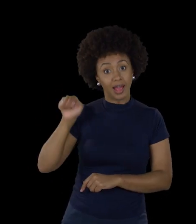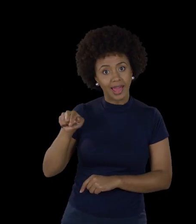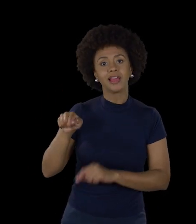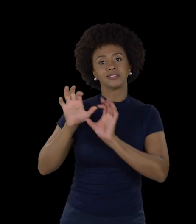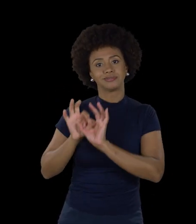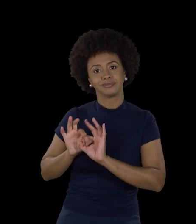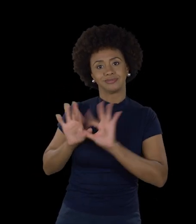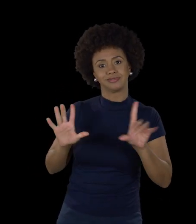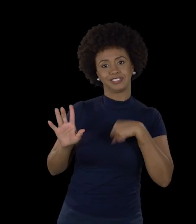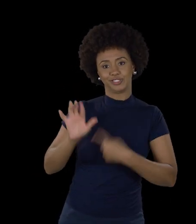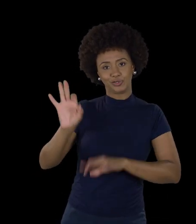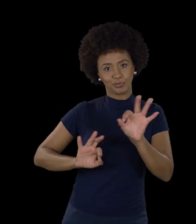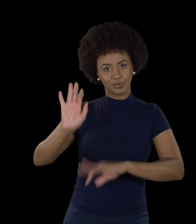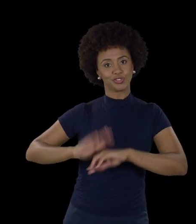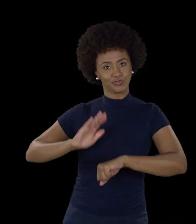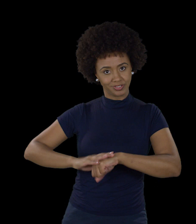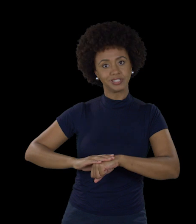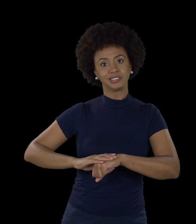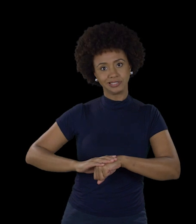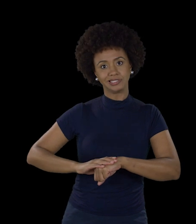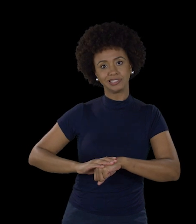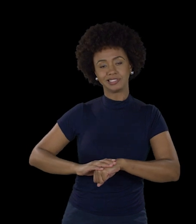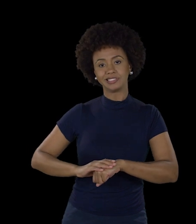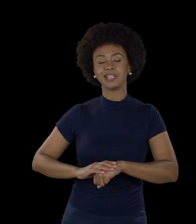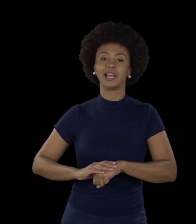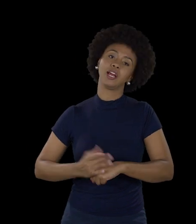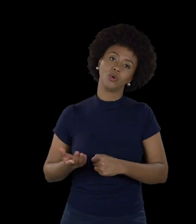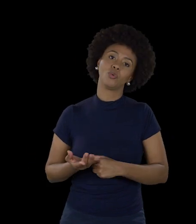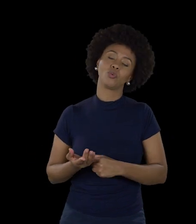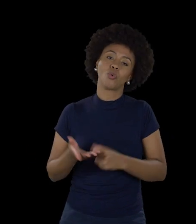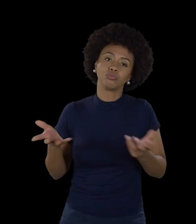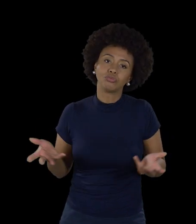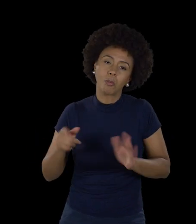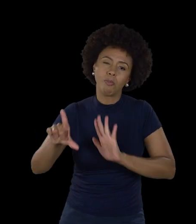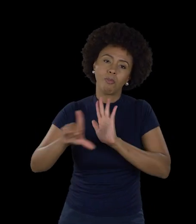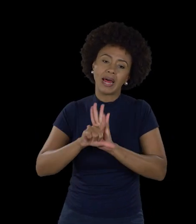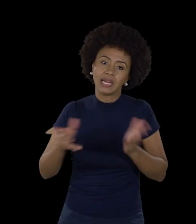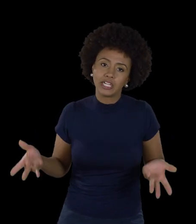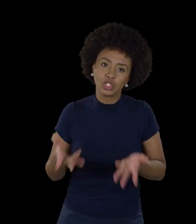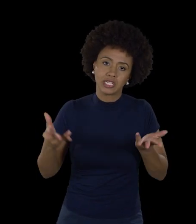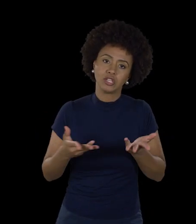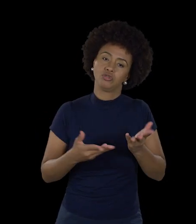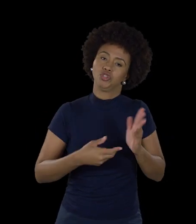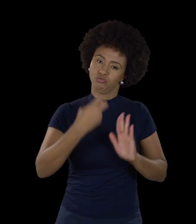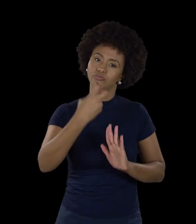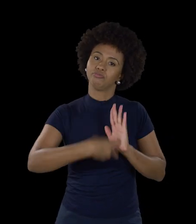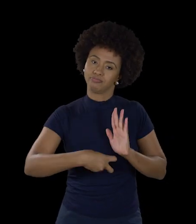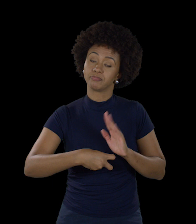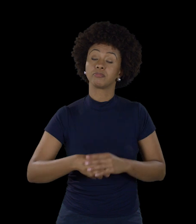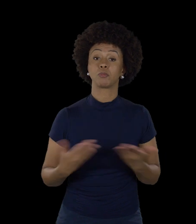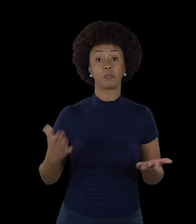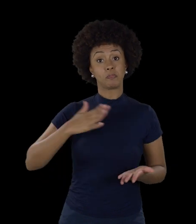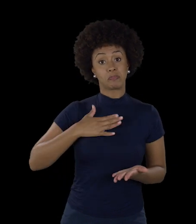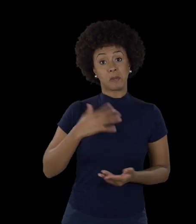realização desse projeto através desse mecanismo de incentivo fiscal. Então, a minha fala inicial termina aqui. Vou